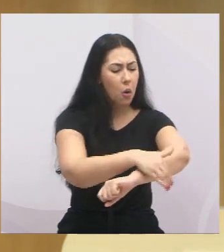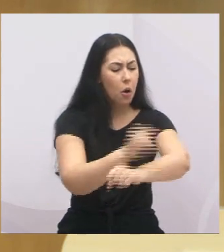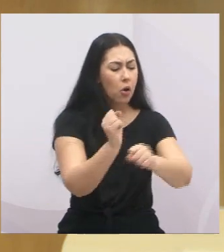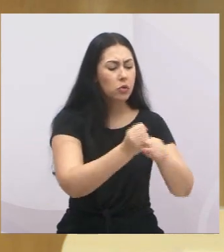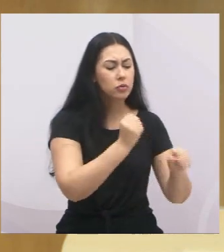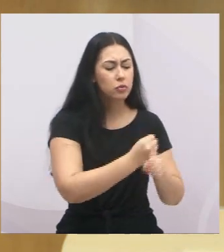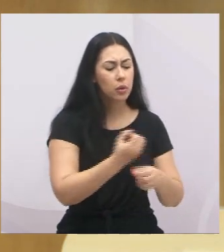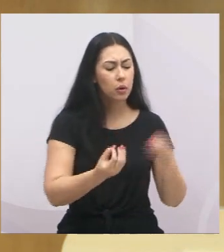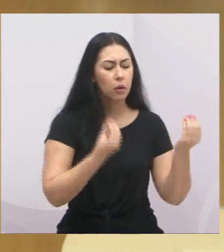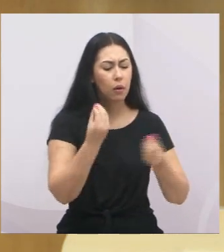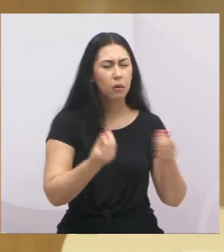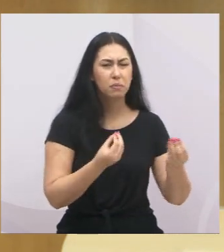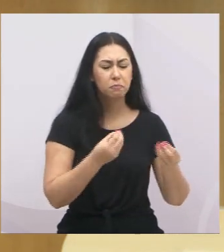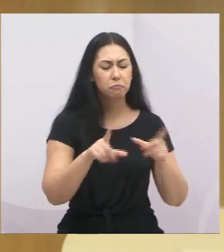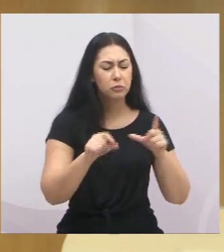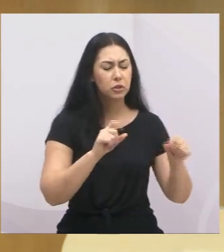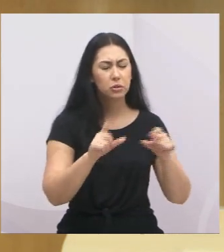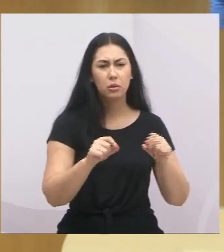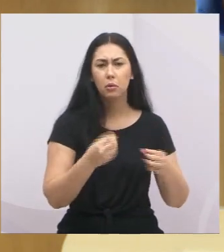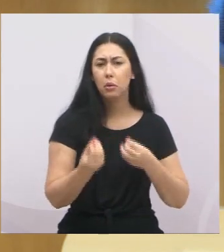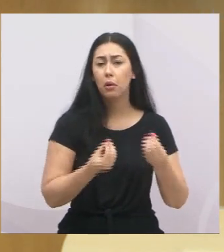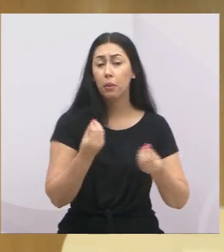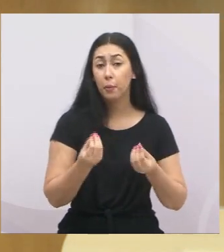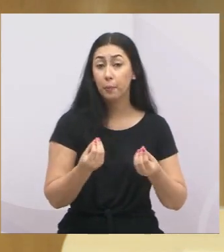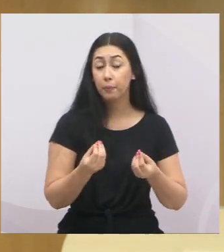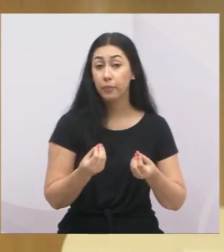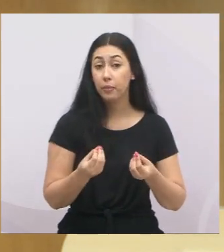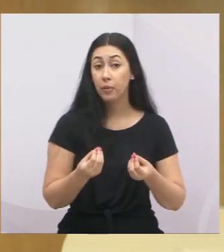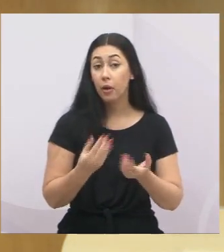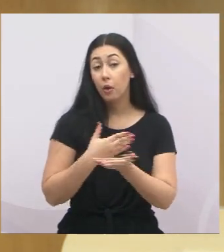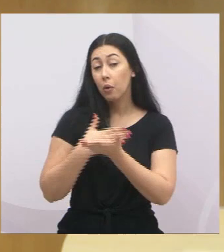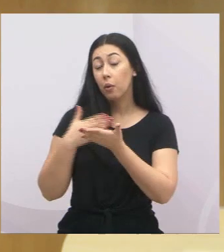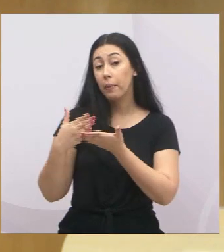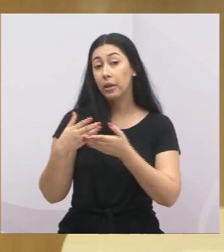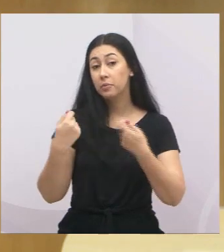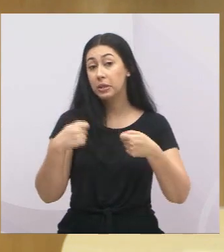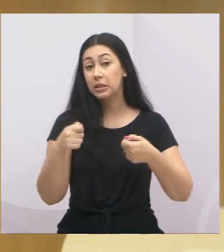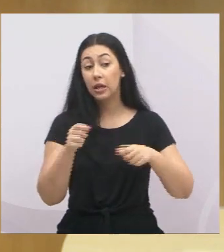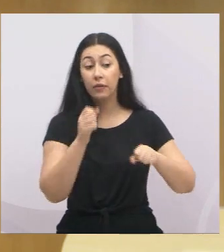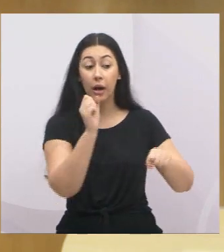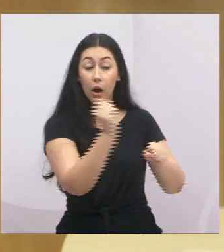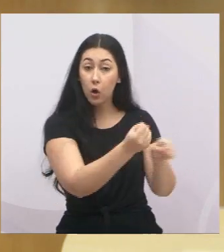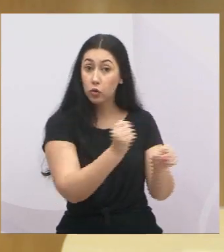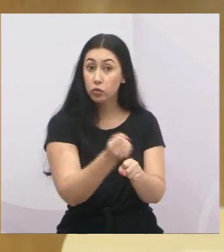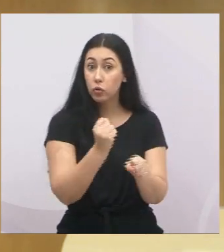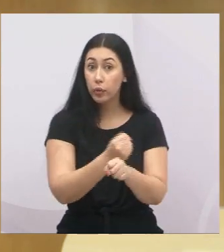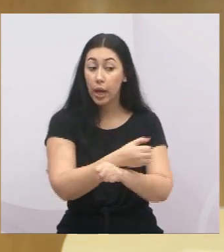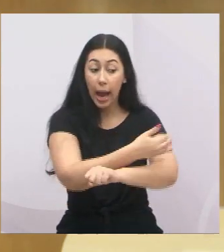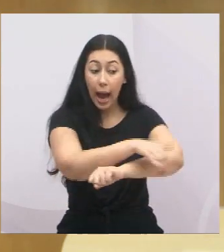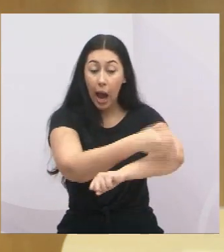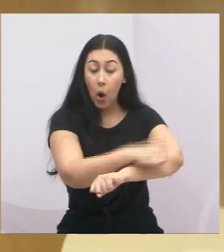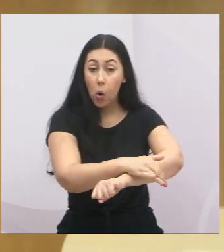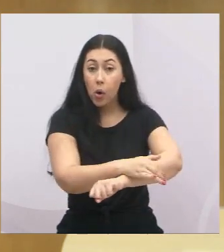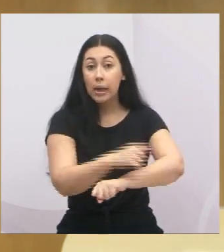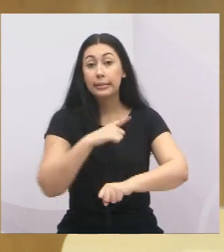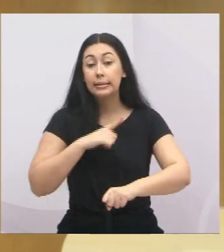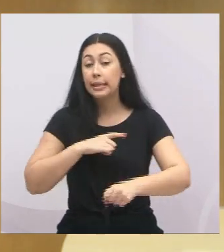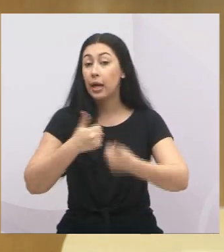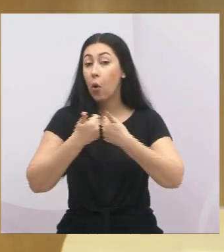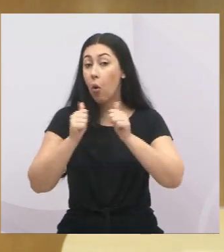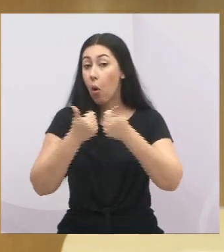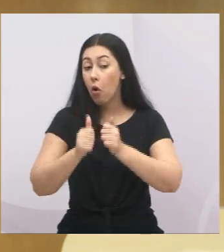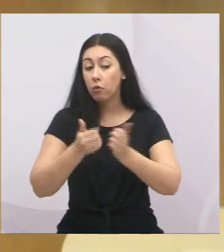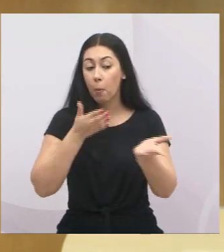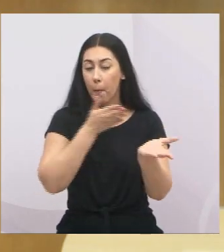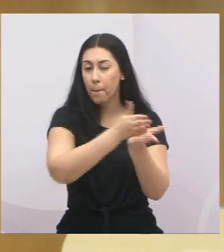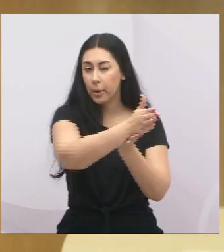A princípio era para se fazer no trajeto onde o ônibus passa. Nesse sentido, as ruas,